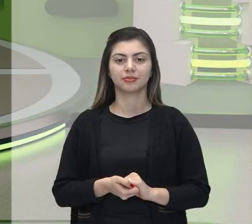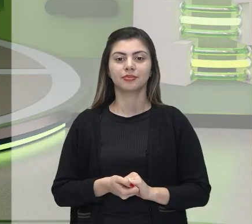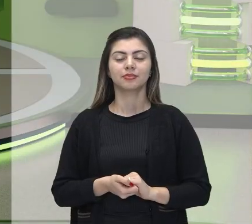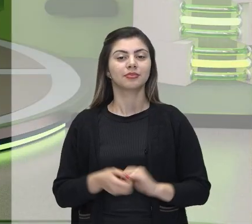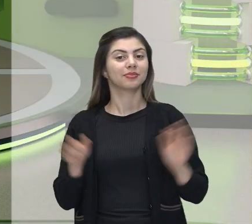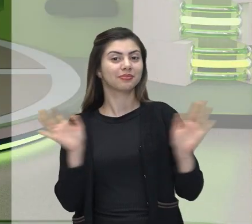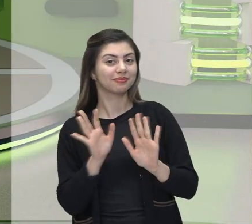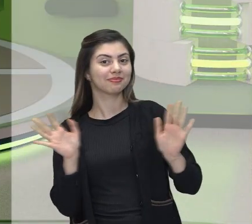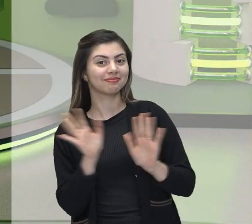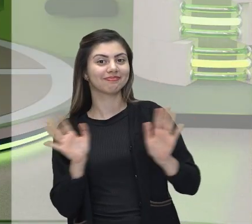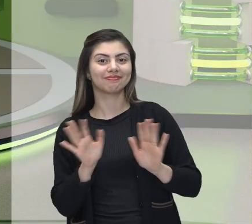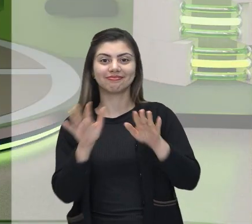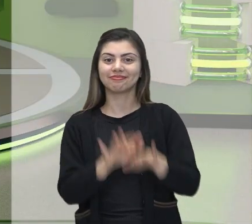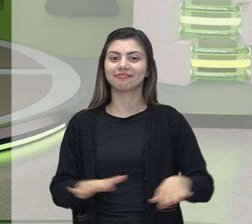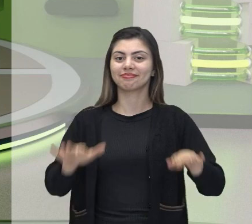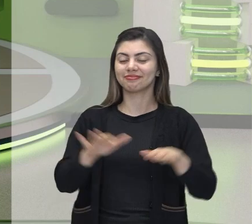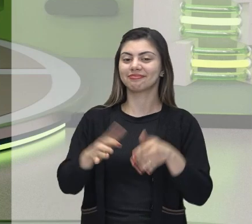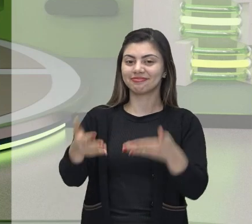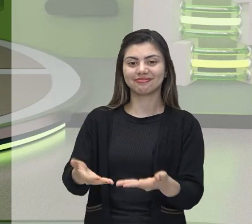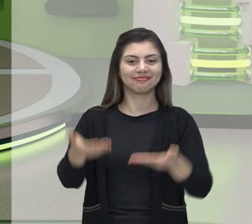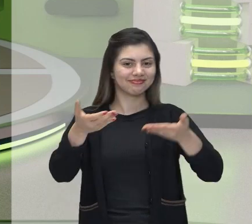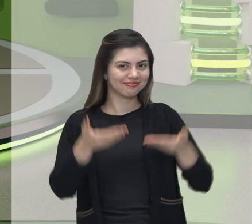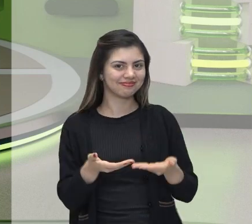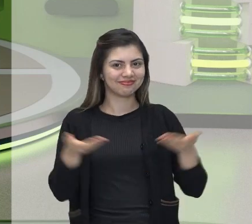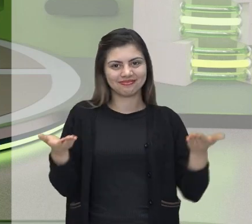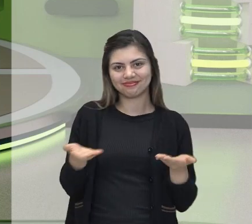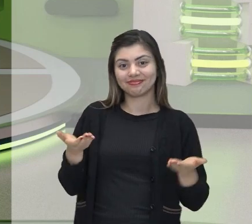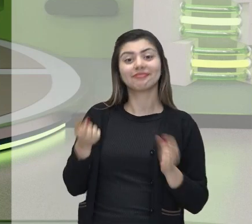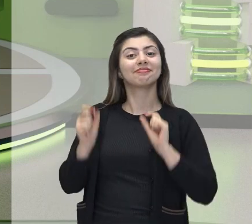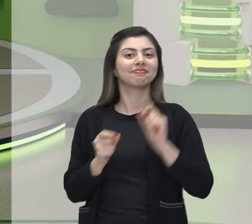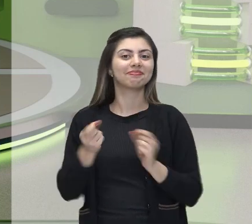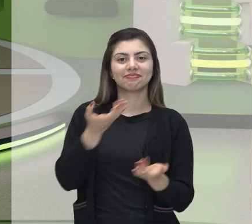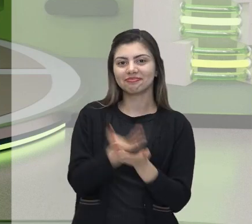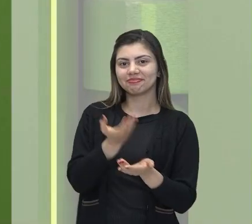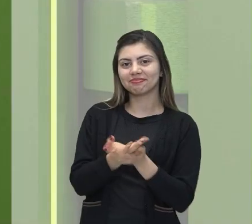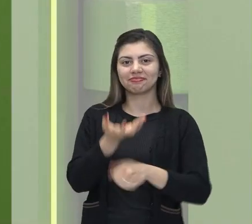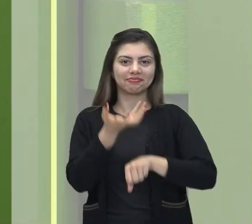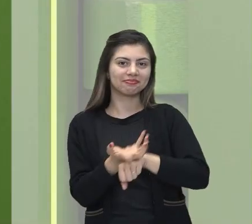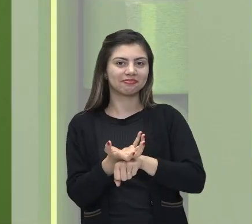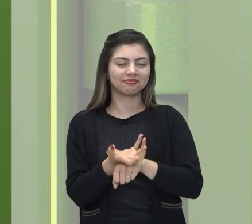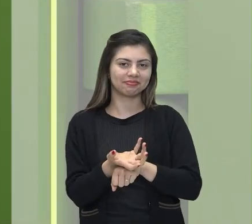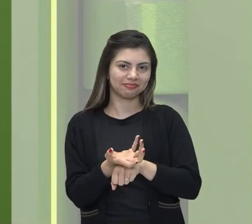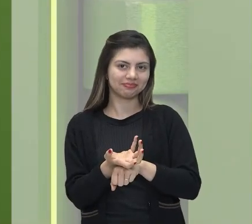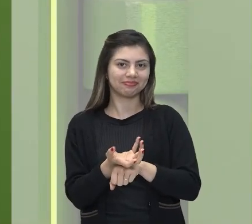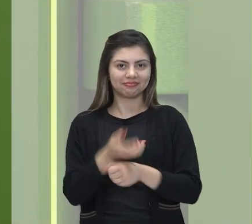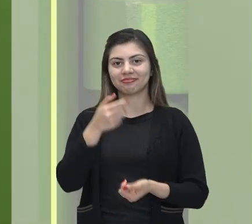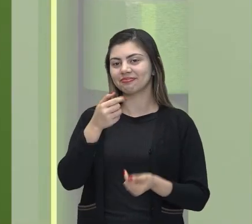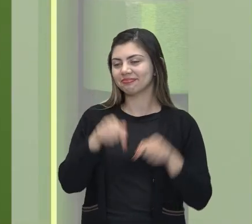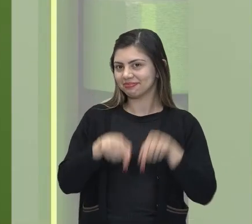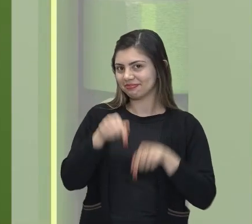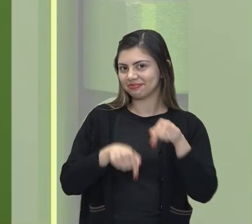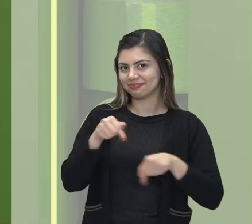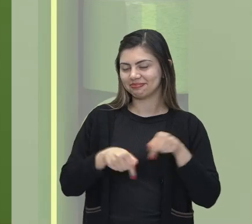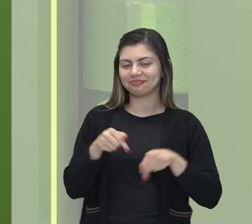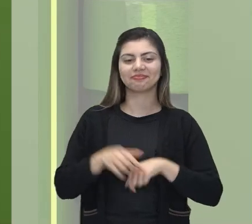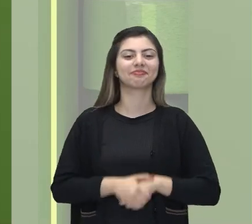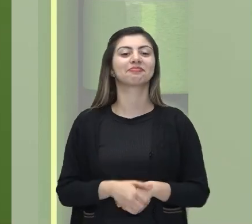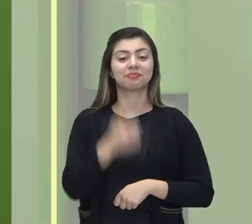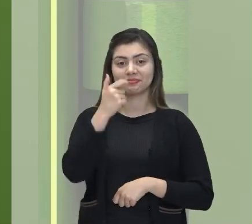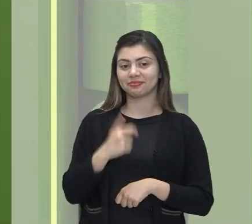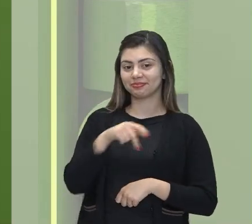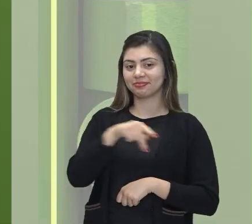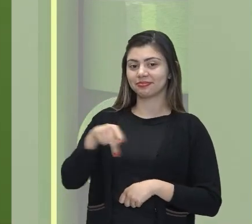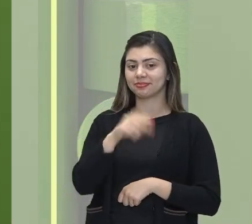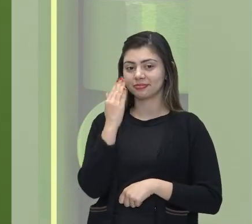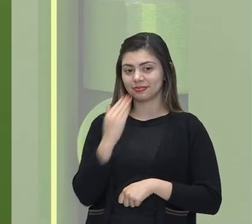Olá, meus queridos, sejam todos muito bem-vindos a mais uma aula de Química. Eu sou a professora Cristiane Marques